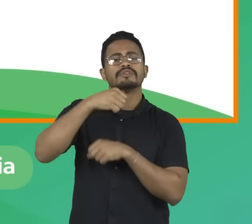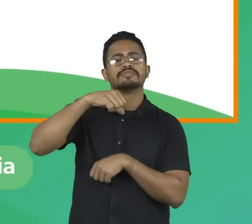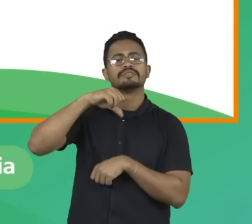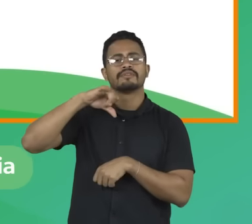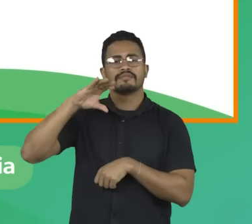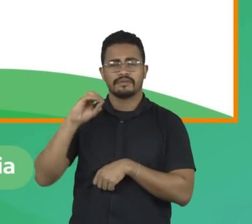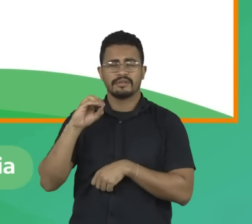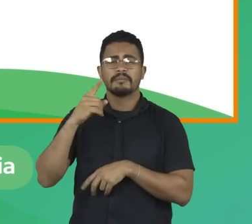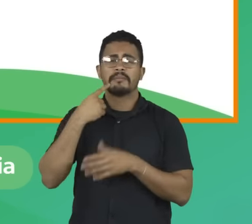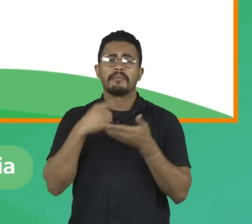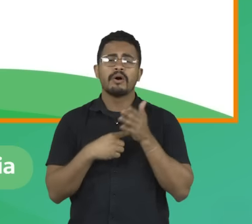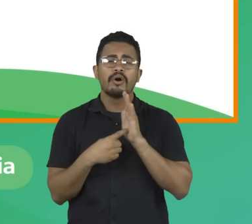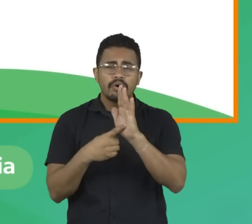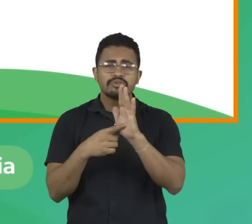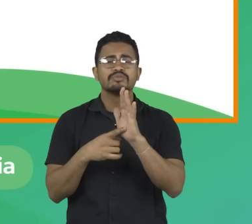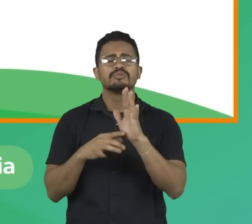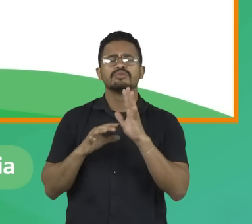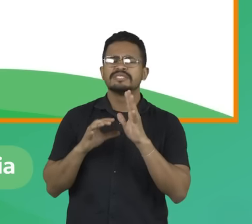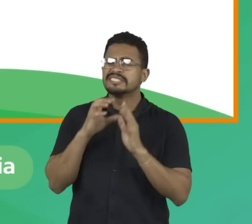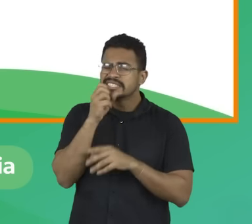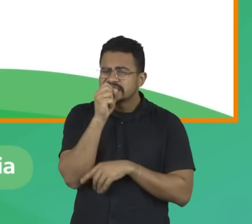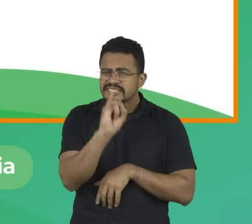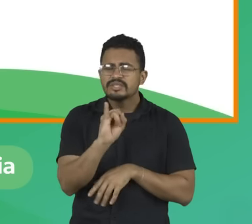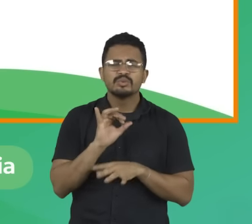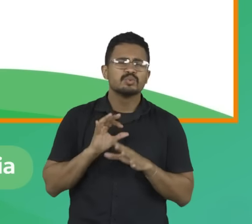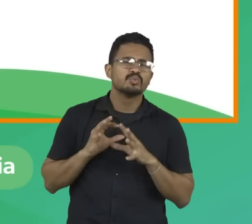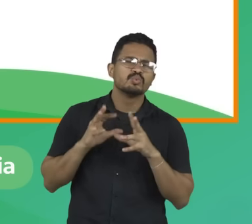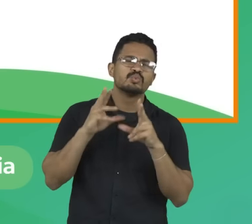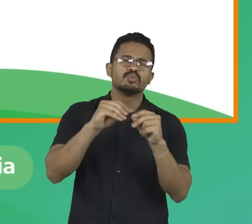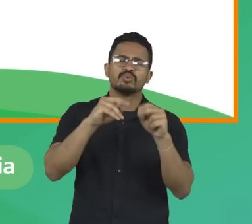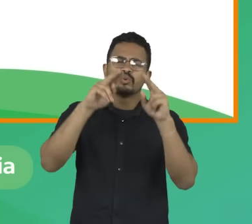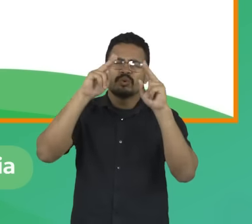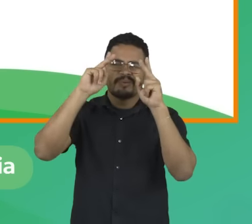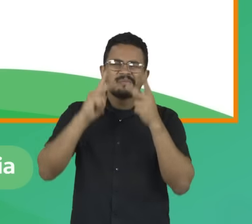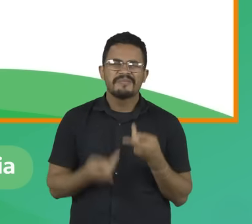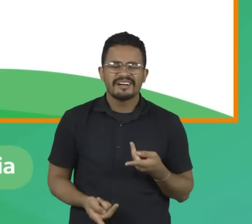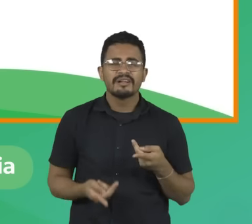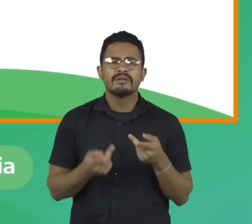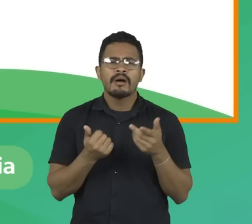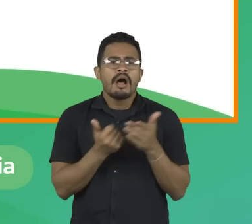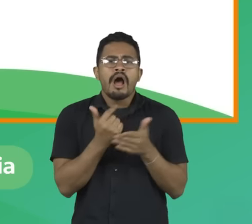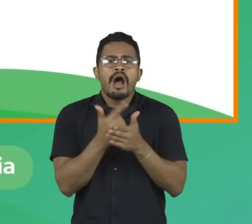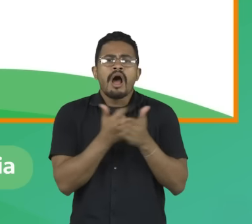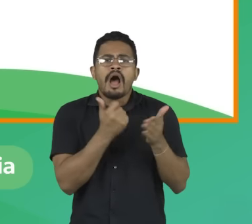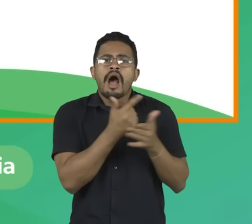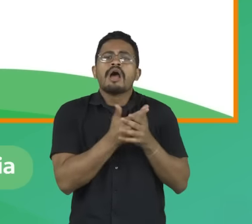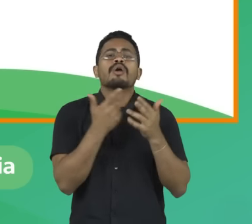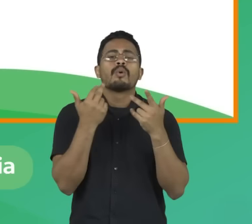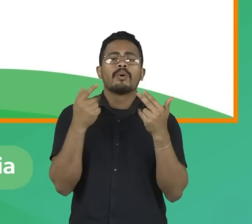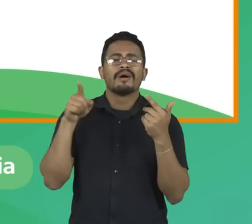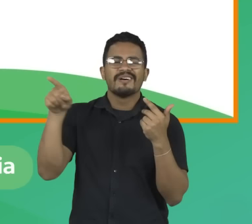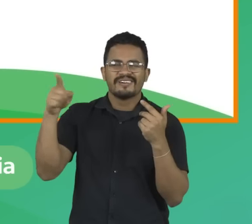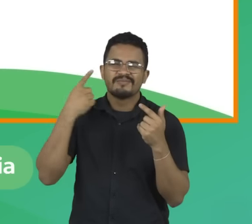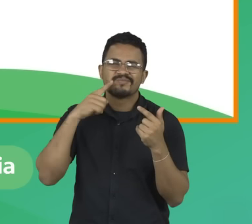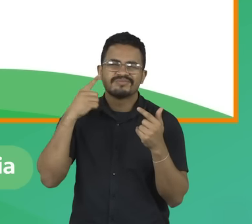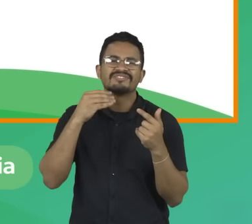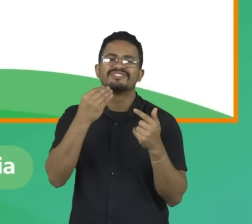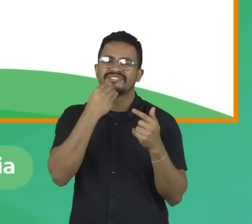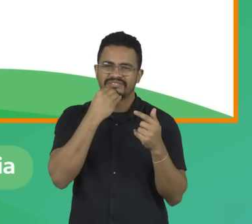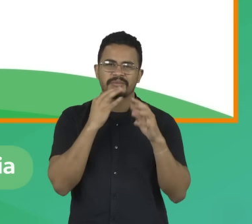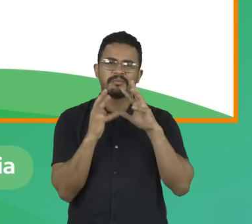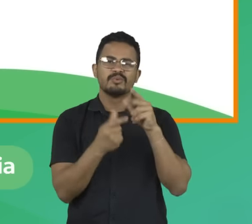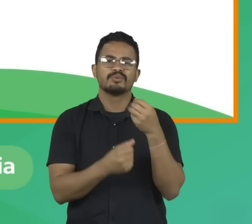humano consumisse como um cidadão médio americano, nós precisaríamos de, no mínimo, 3 planetas Terras e